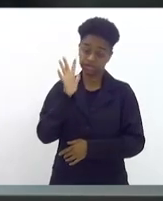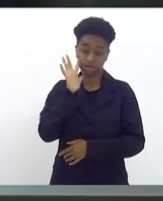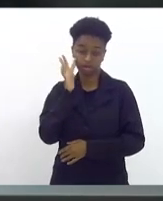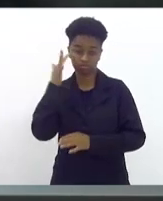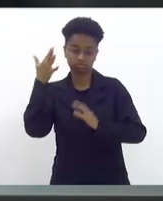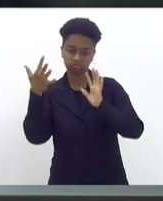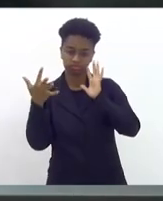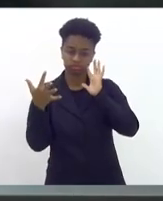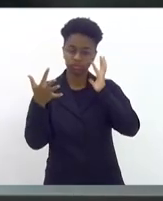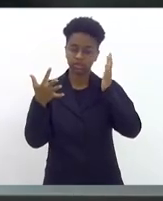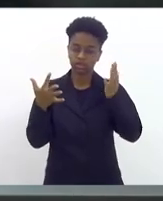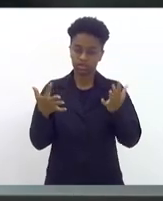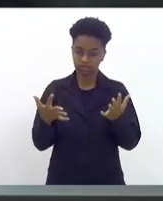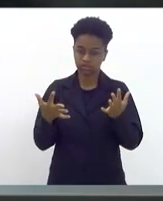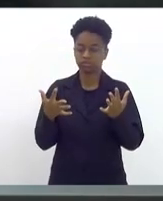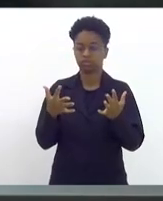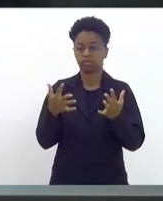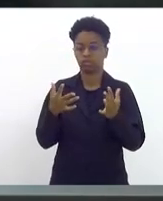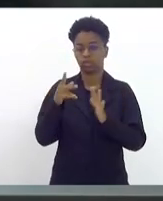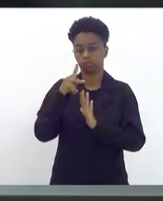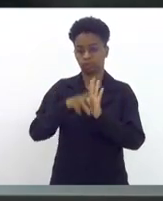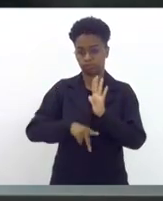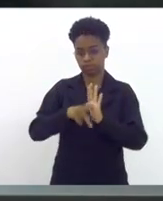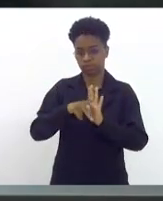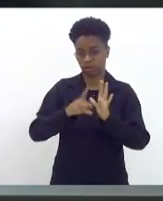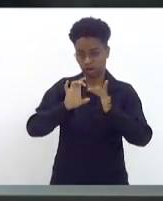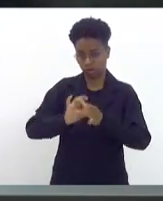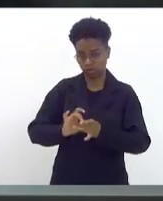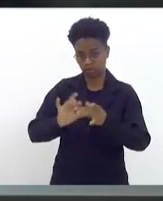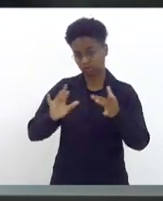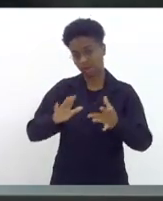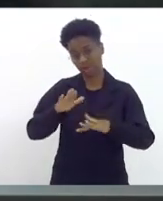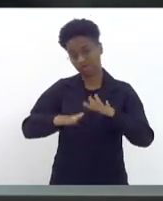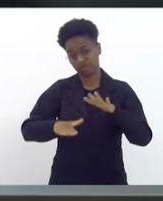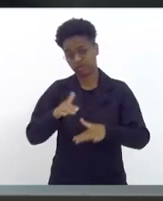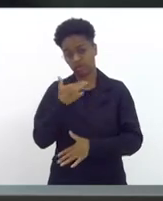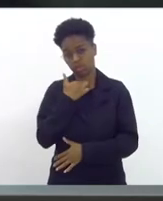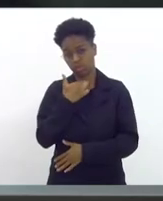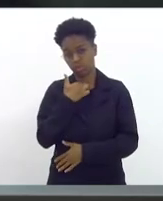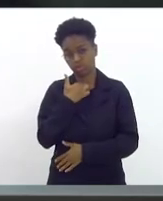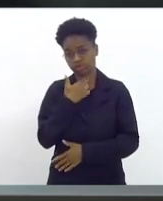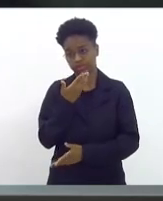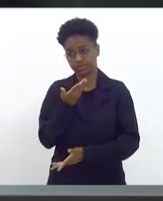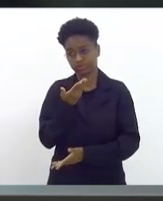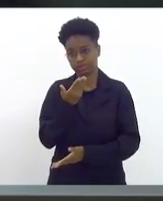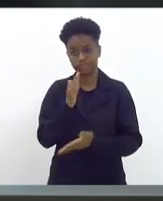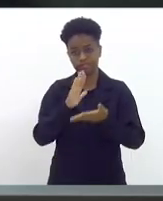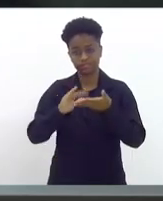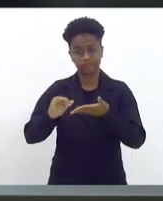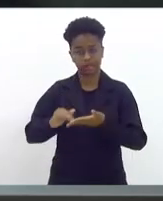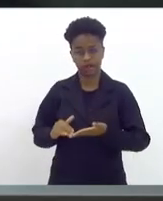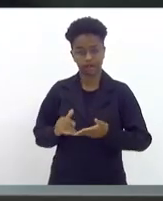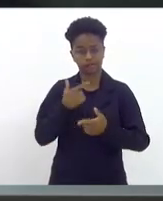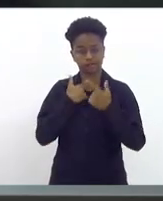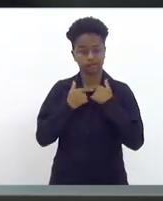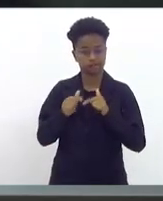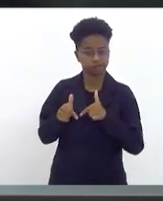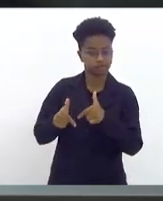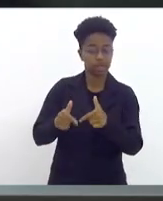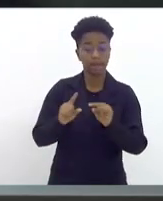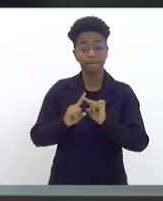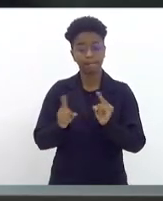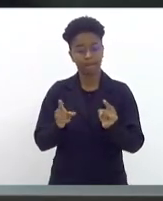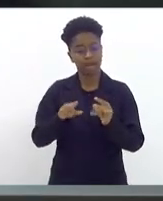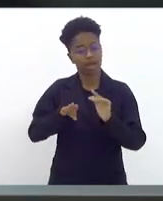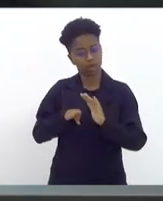que o projeto autorizativo não corta ali o vício de iniciativa Mas tem